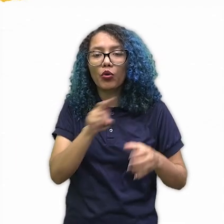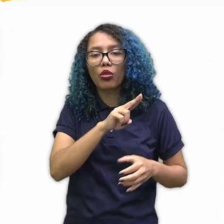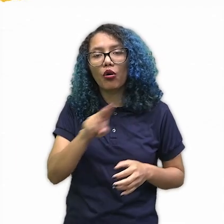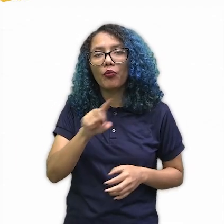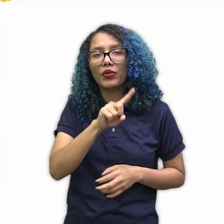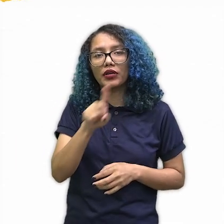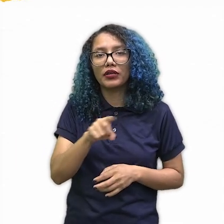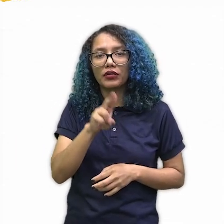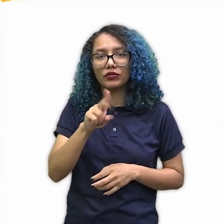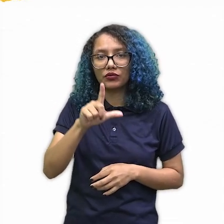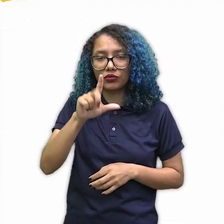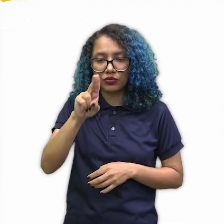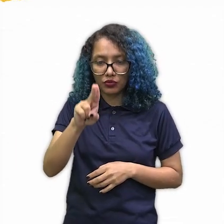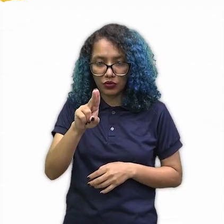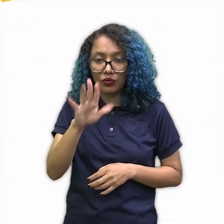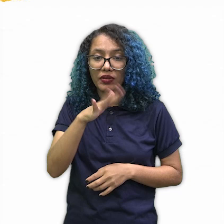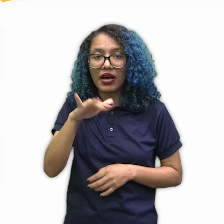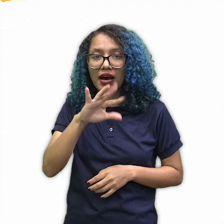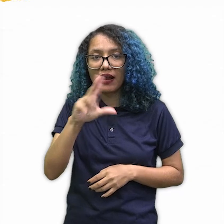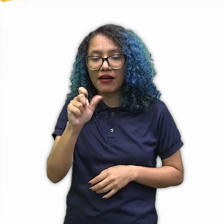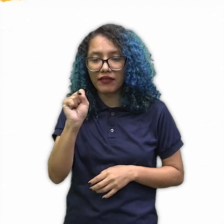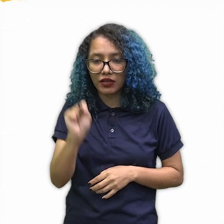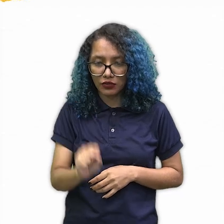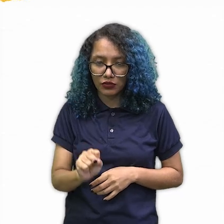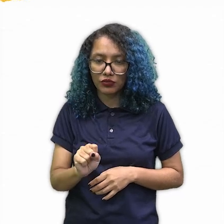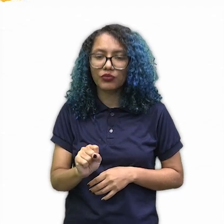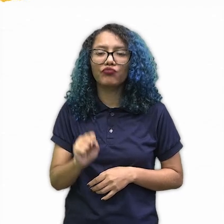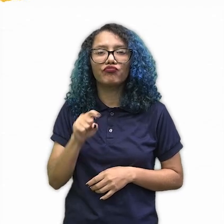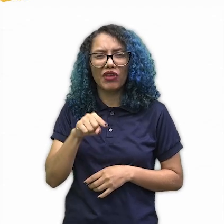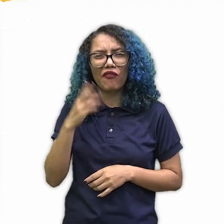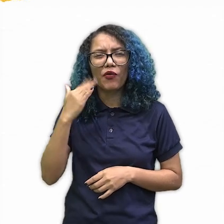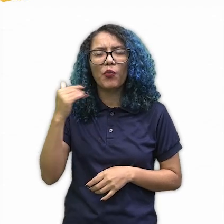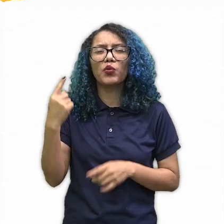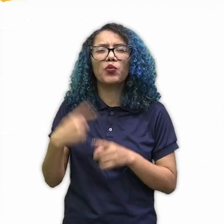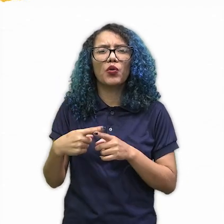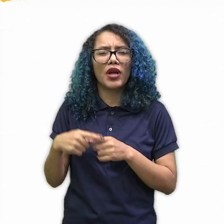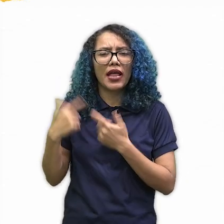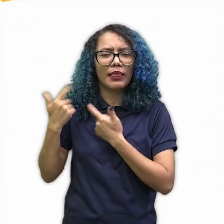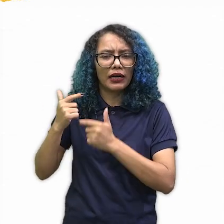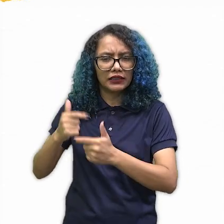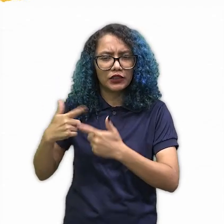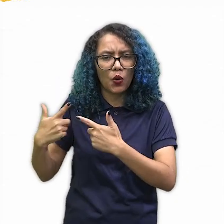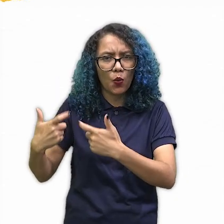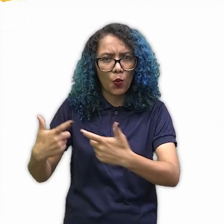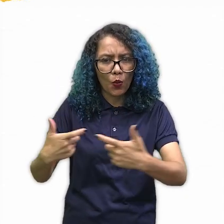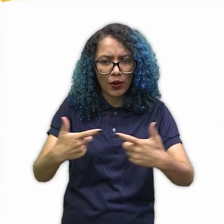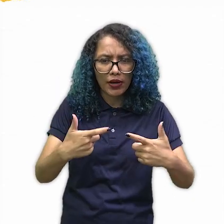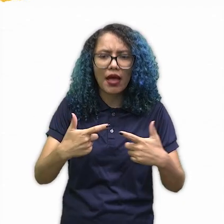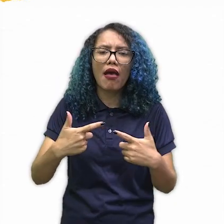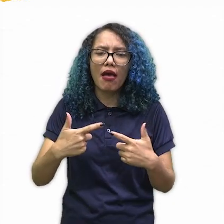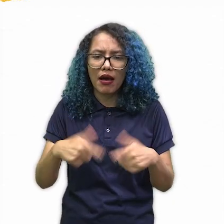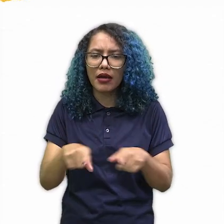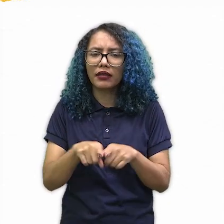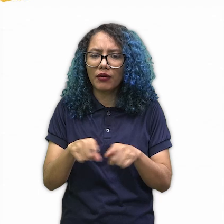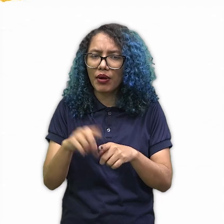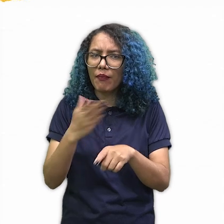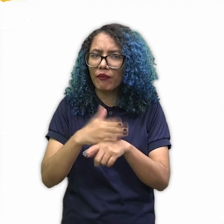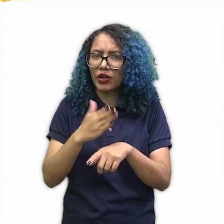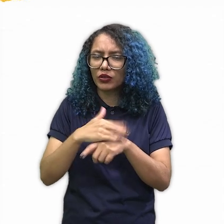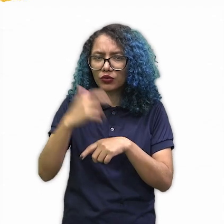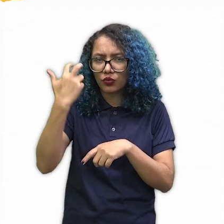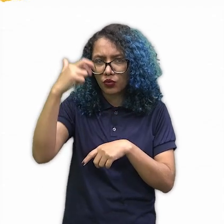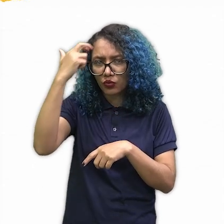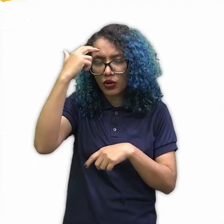Sul, também conhecido por suas tradições guerreiras e ricas práticas culturais. Já